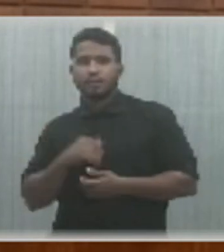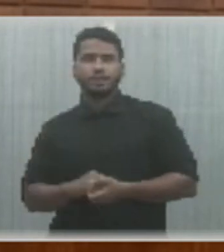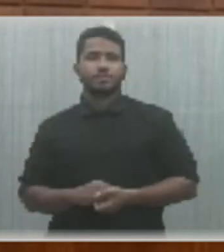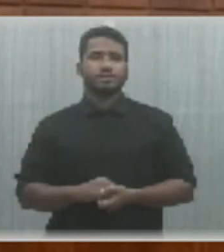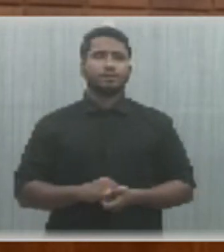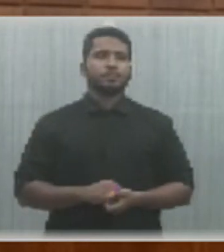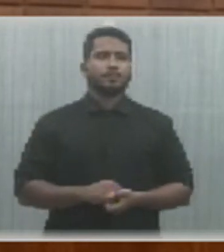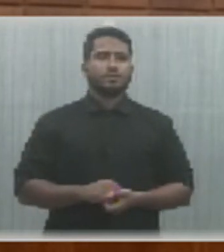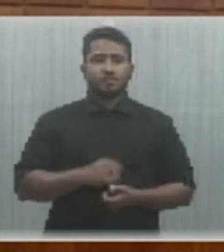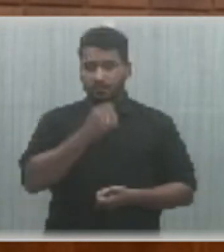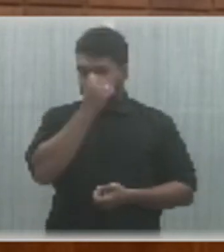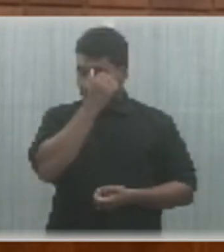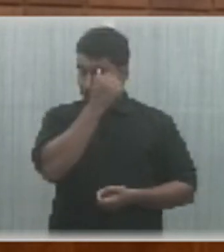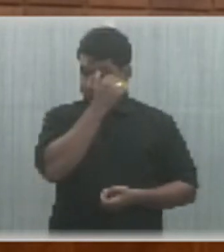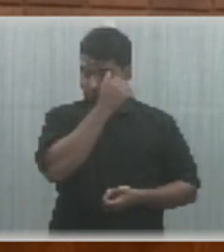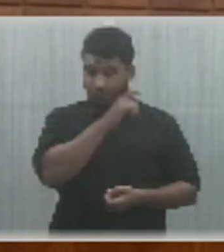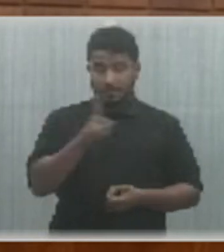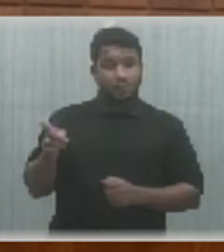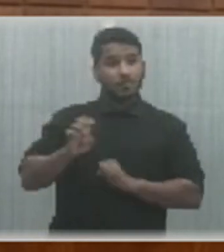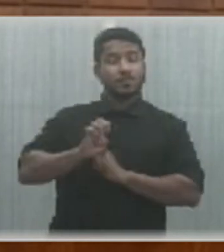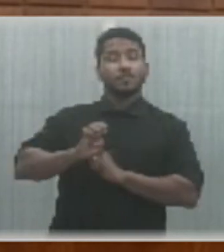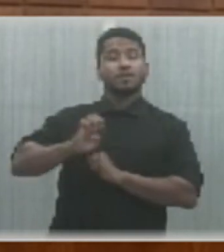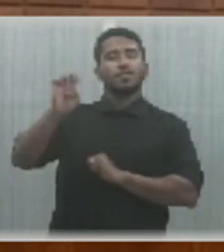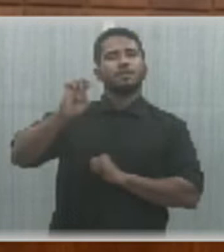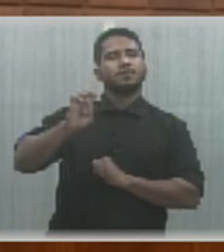Ela é especialista